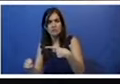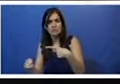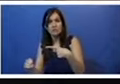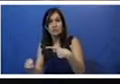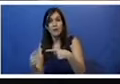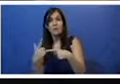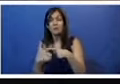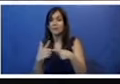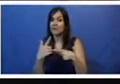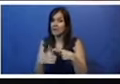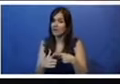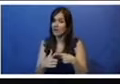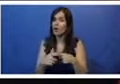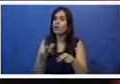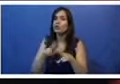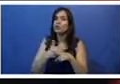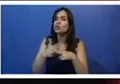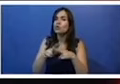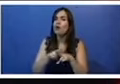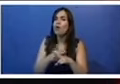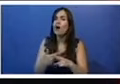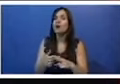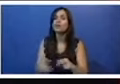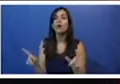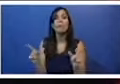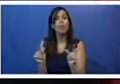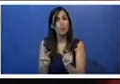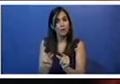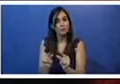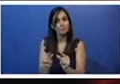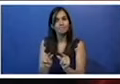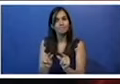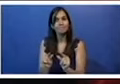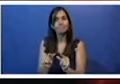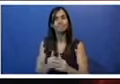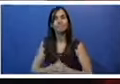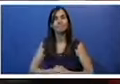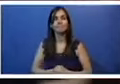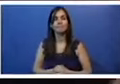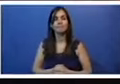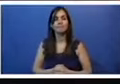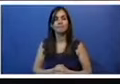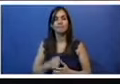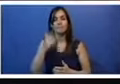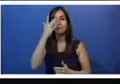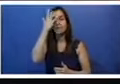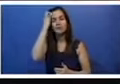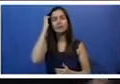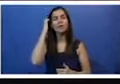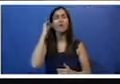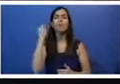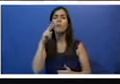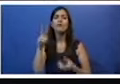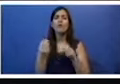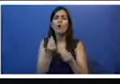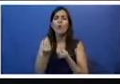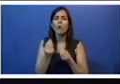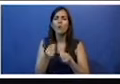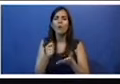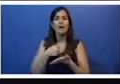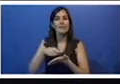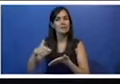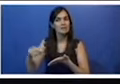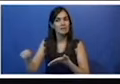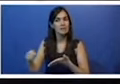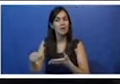causa do pedaço de chocolate aqui Eu dividi em menos partes do que aqui então vamos ver como que fica isso escrito